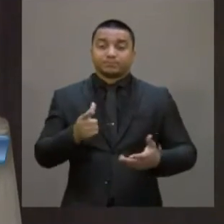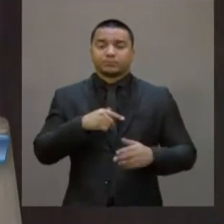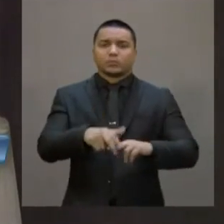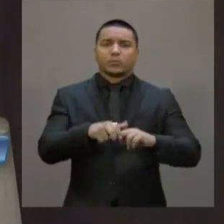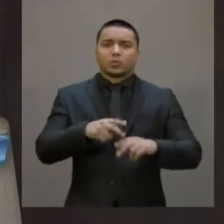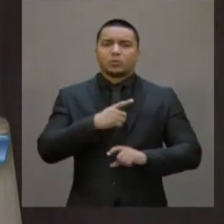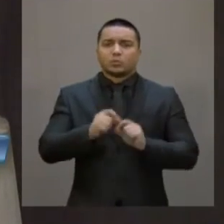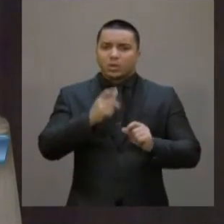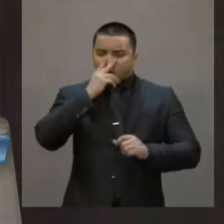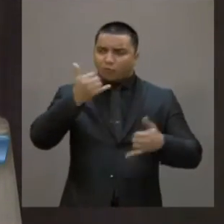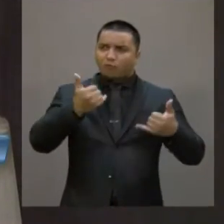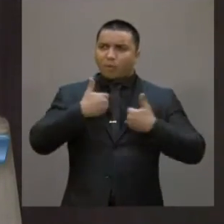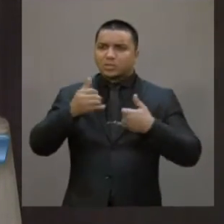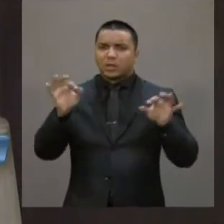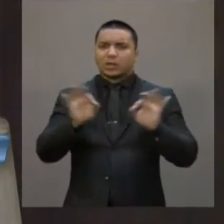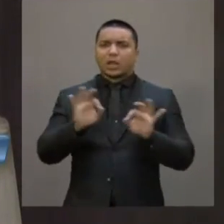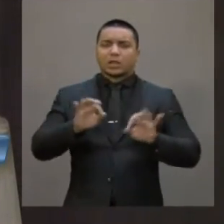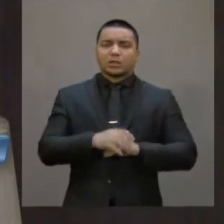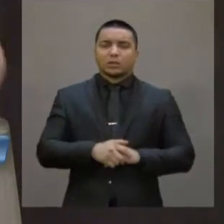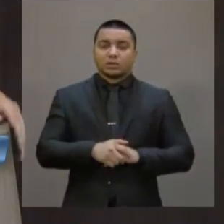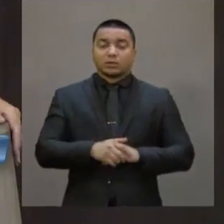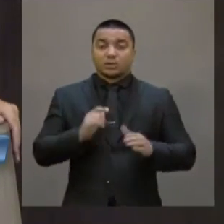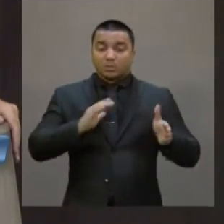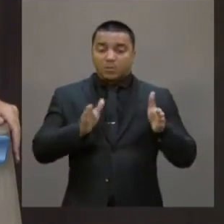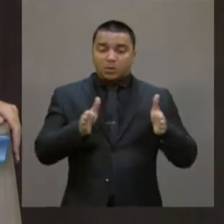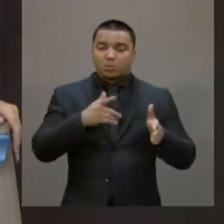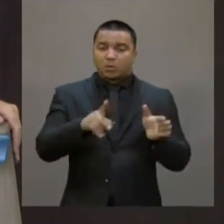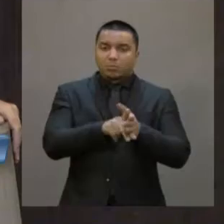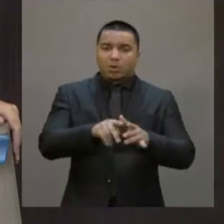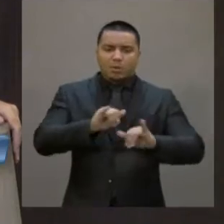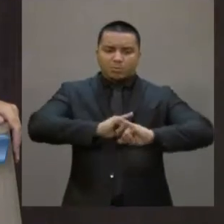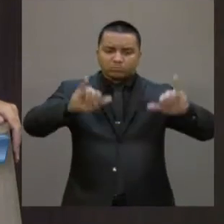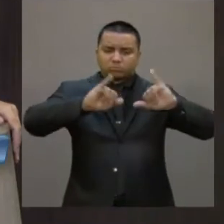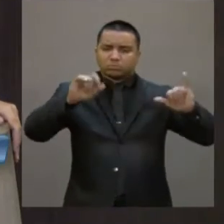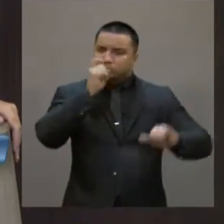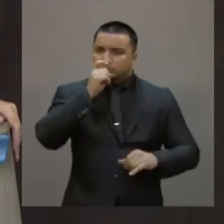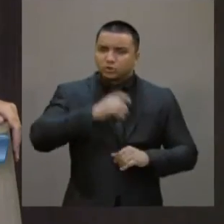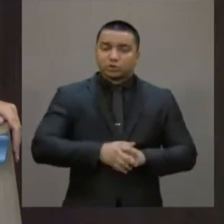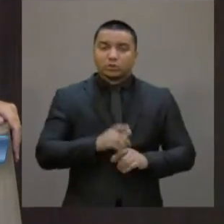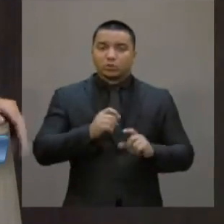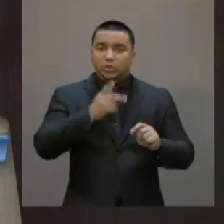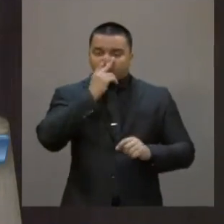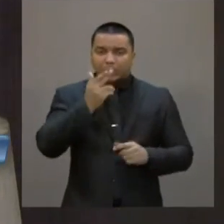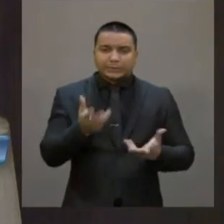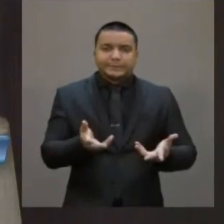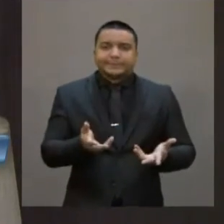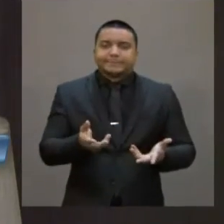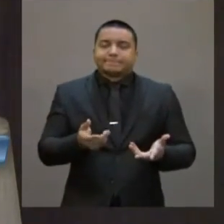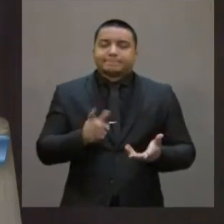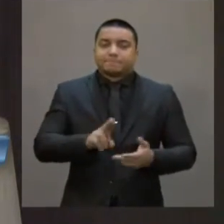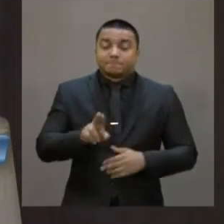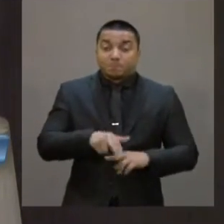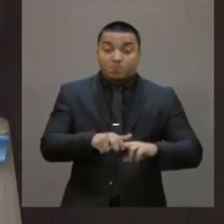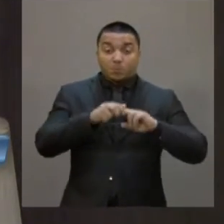na desinformação. Em época de fake news, a desinformação é uma arma. Portanto, se aposta